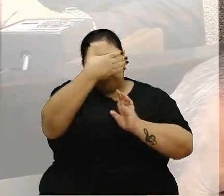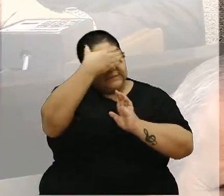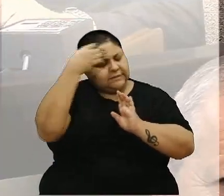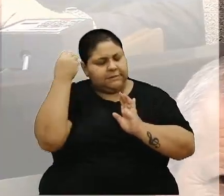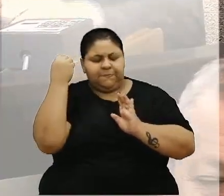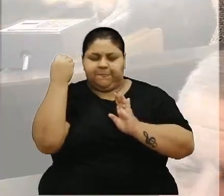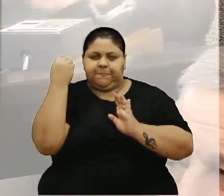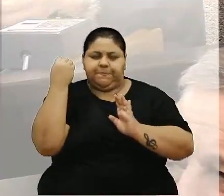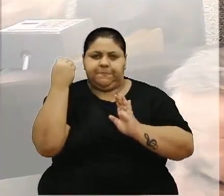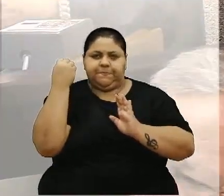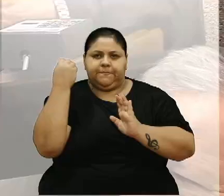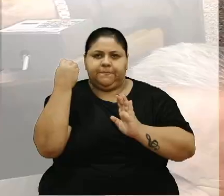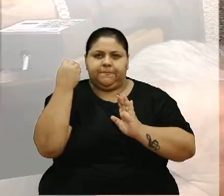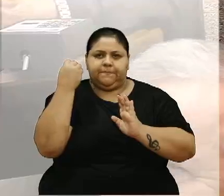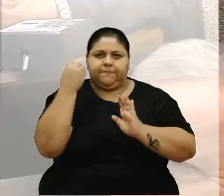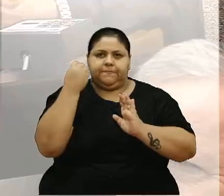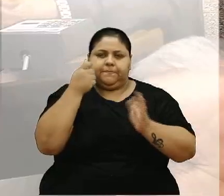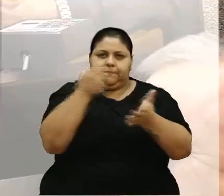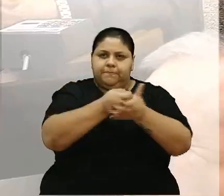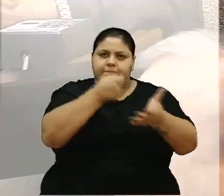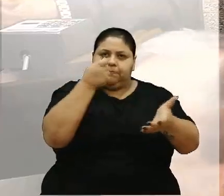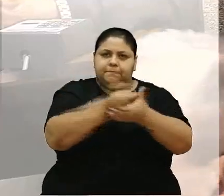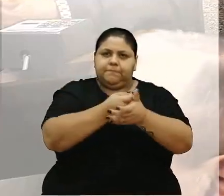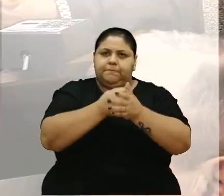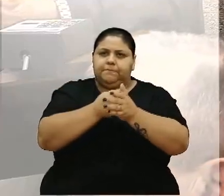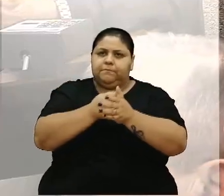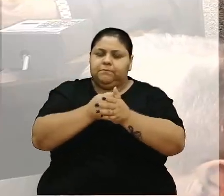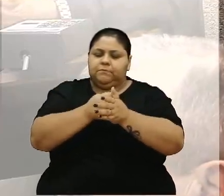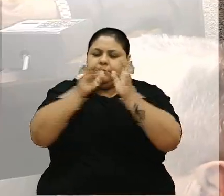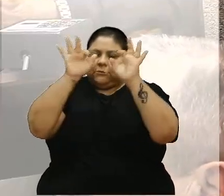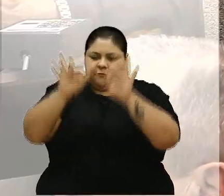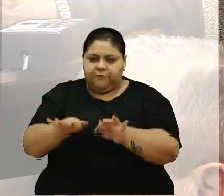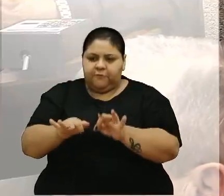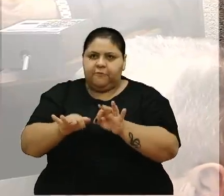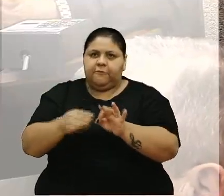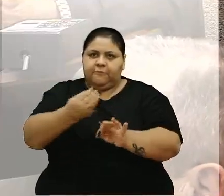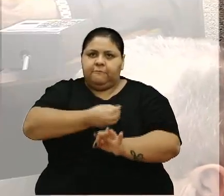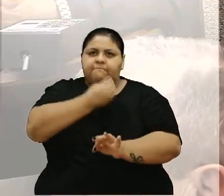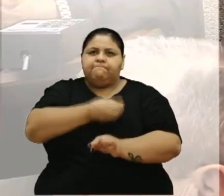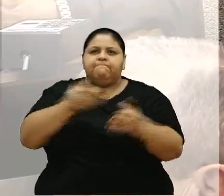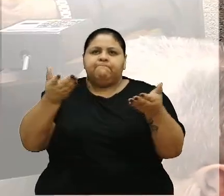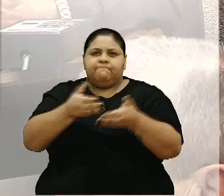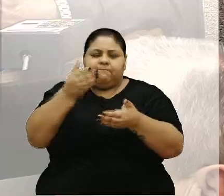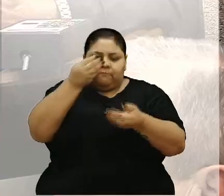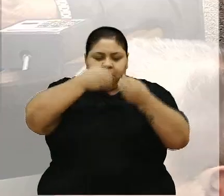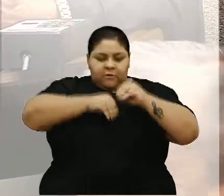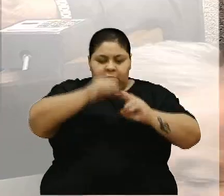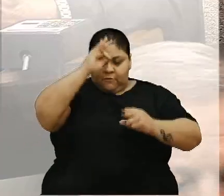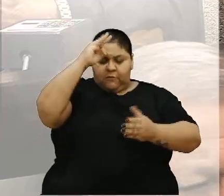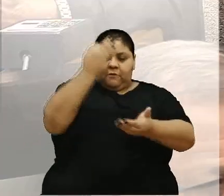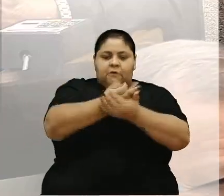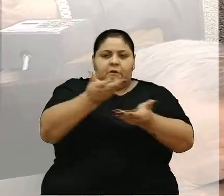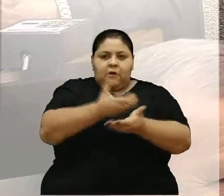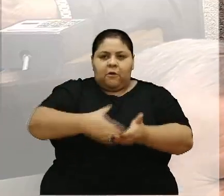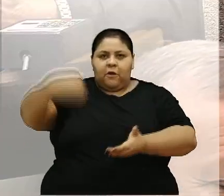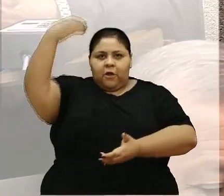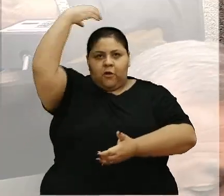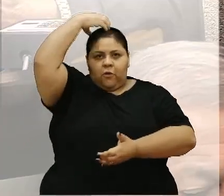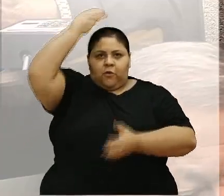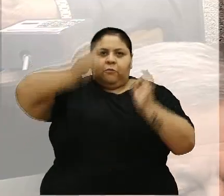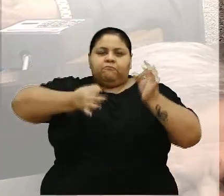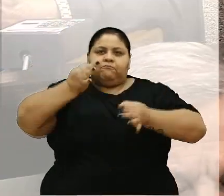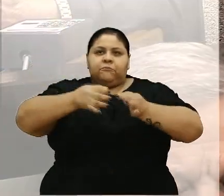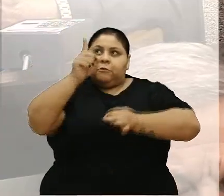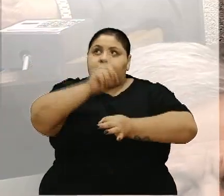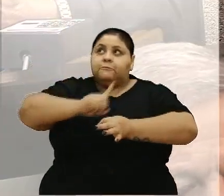esquecidas. Combati o bom combate, terminei a corrida, guardei a fé, agora me reservada a coroa da justiça, que o